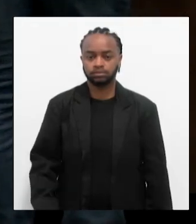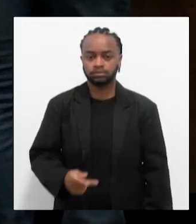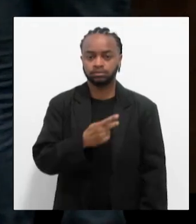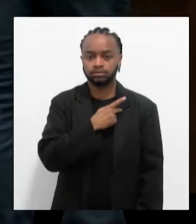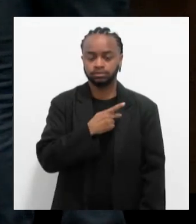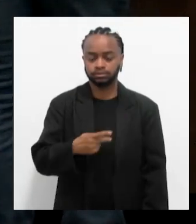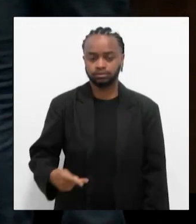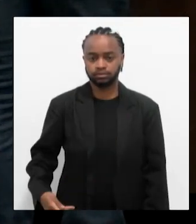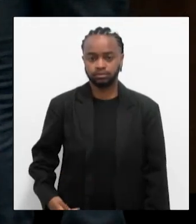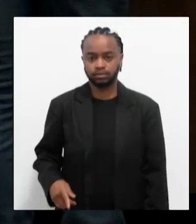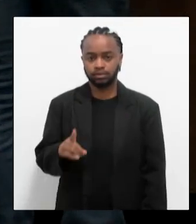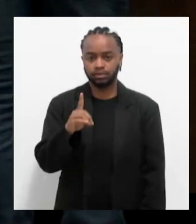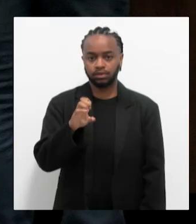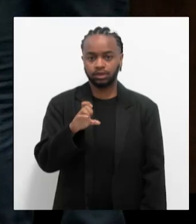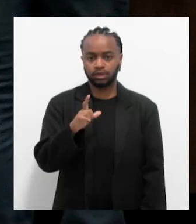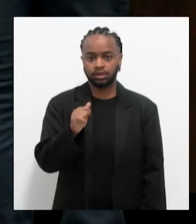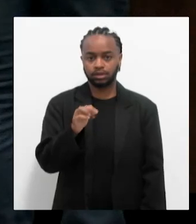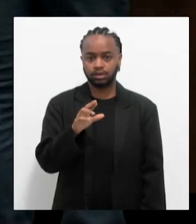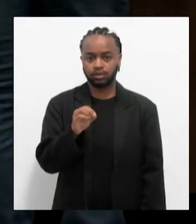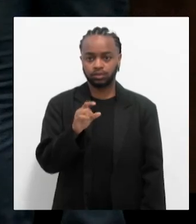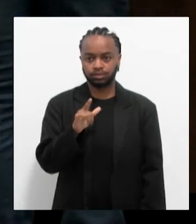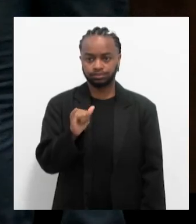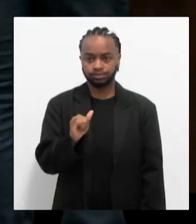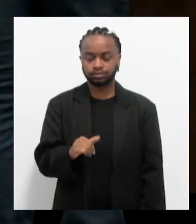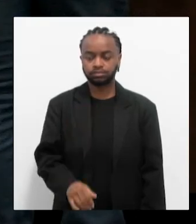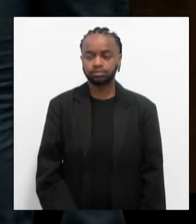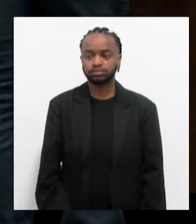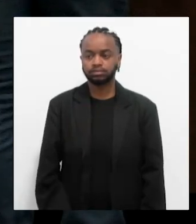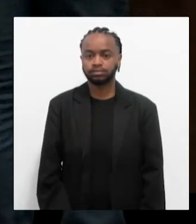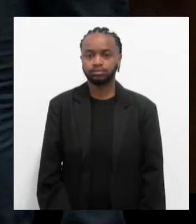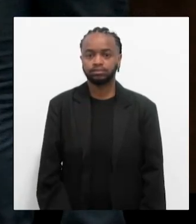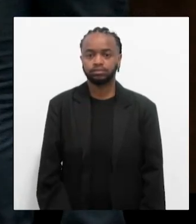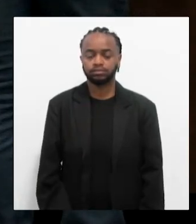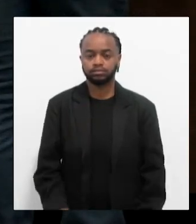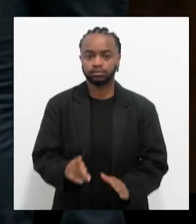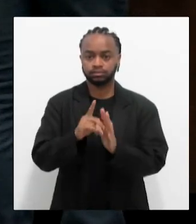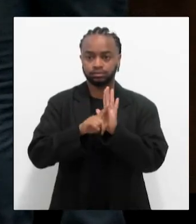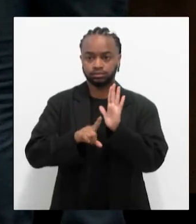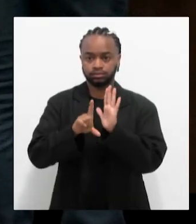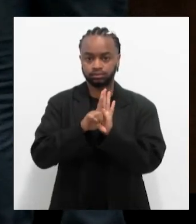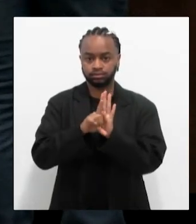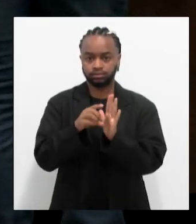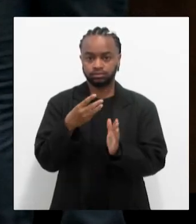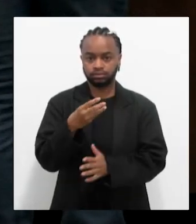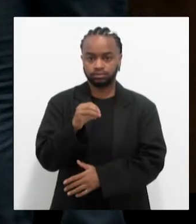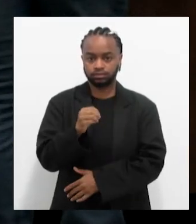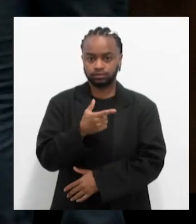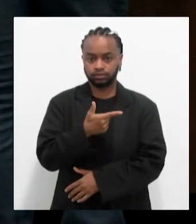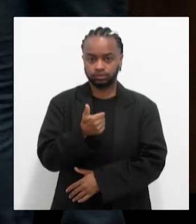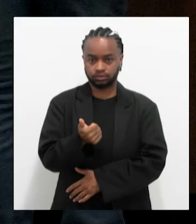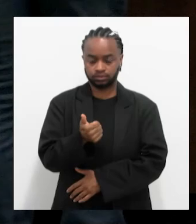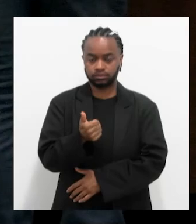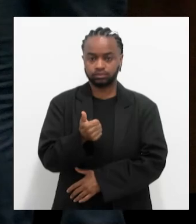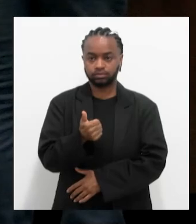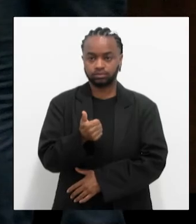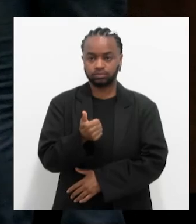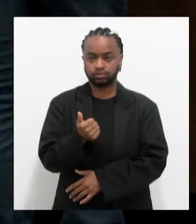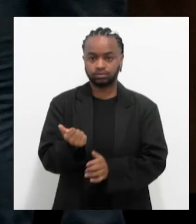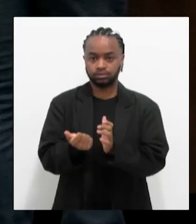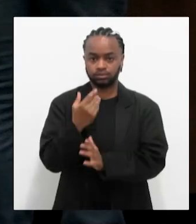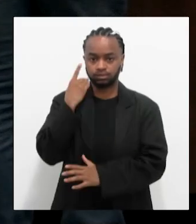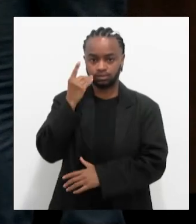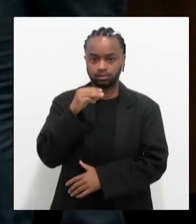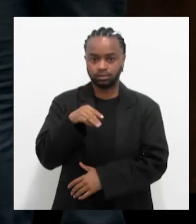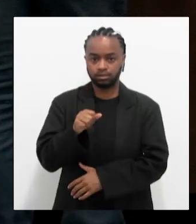Presidente Guilherme Delaroli, o projeto de lei 3021 da deputada Marina,